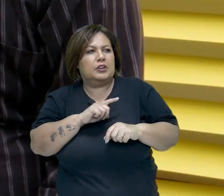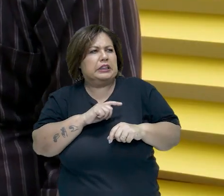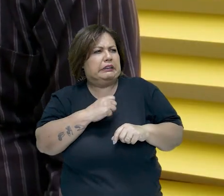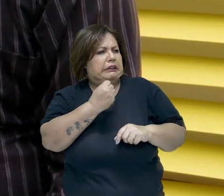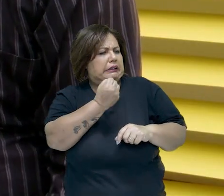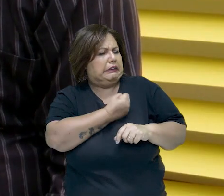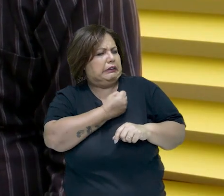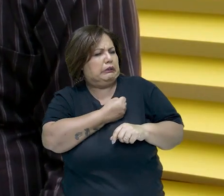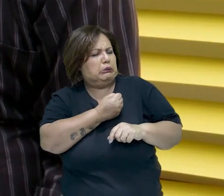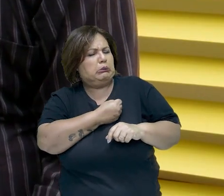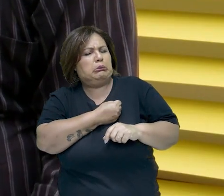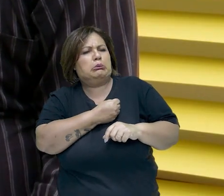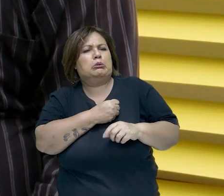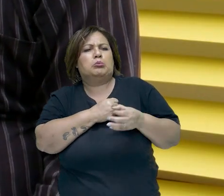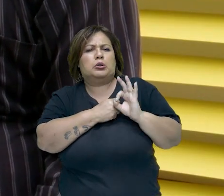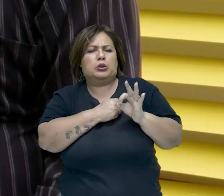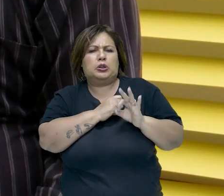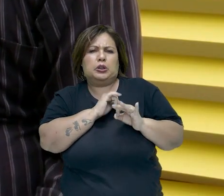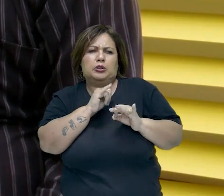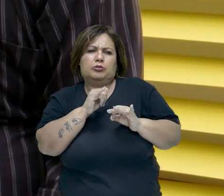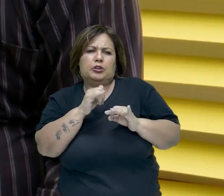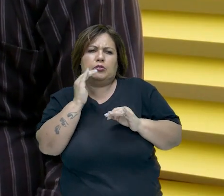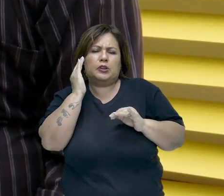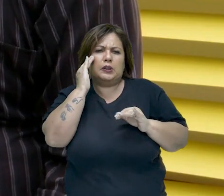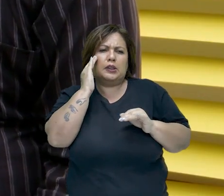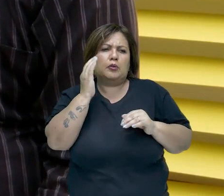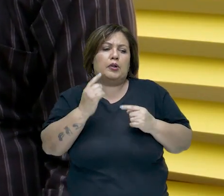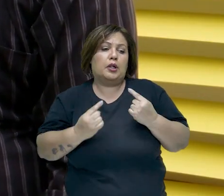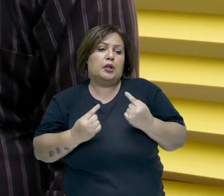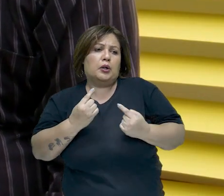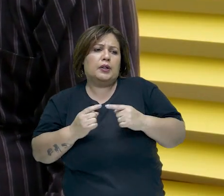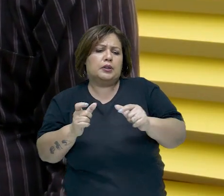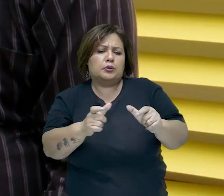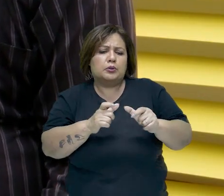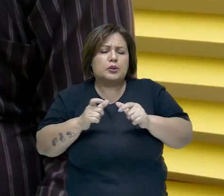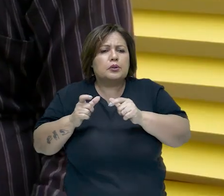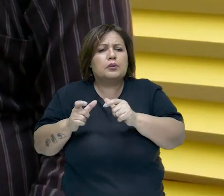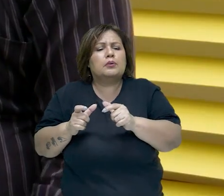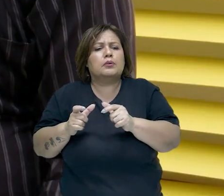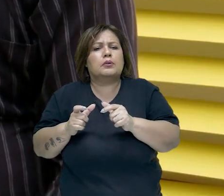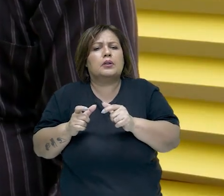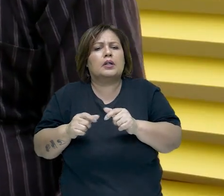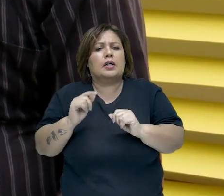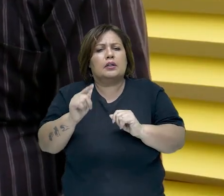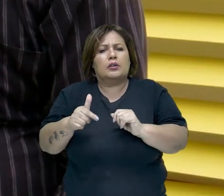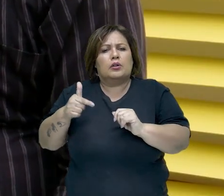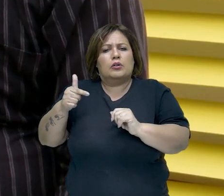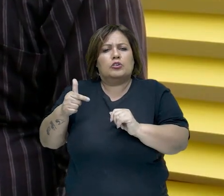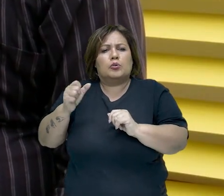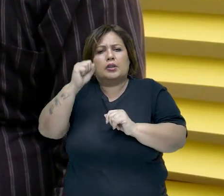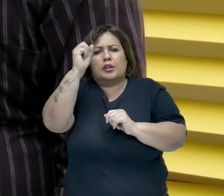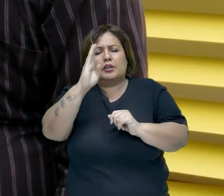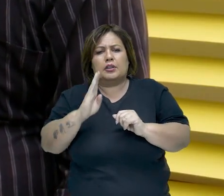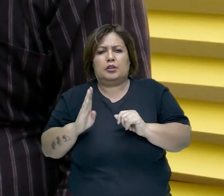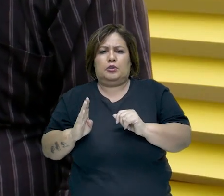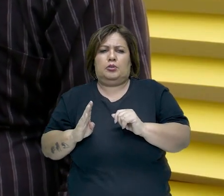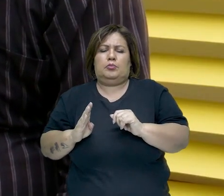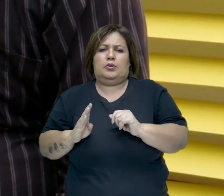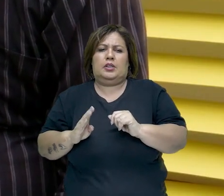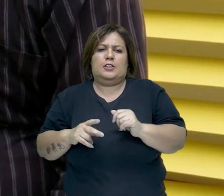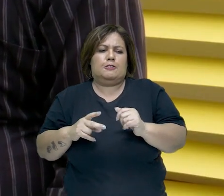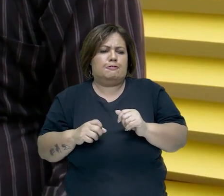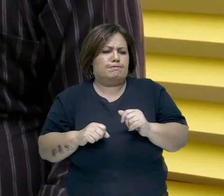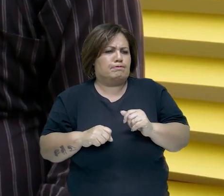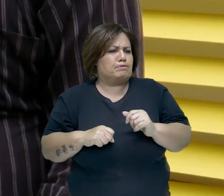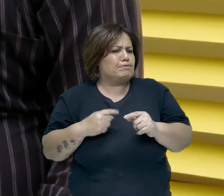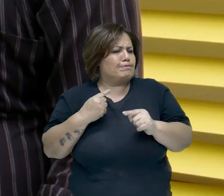indicador estratégico, de você saber quais são os locais em que a arma está entrando no Brasil de maneira